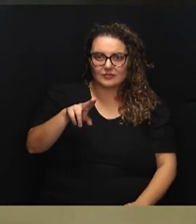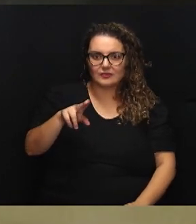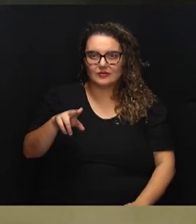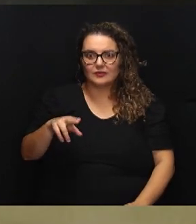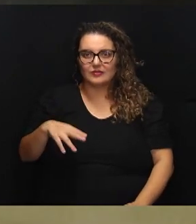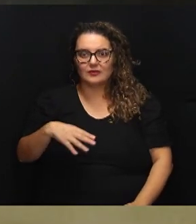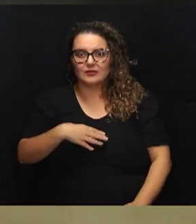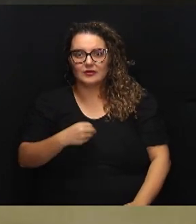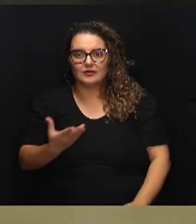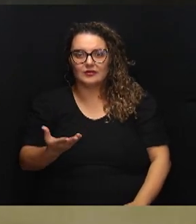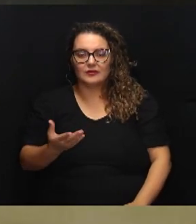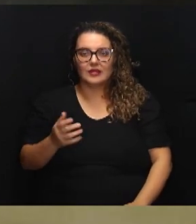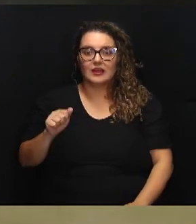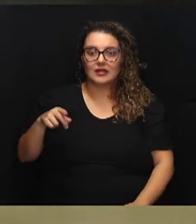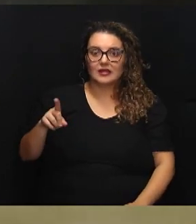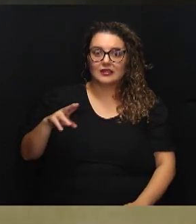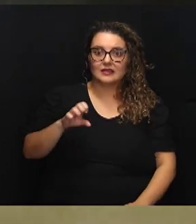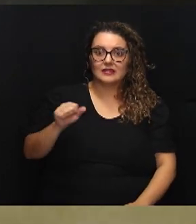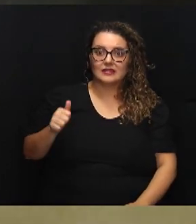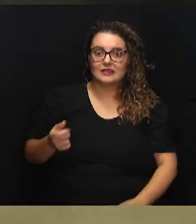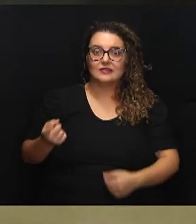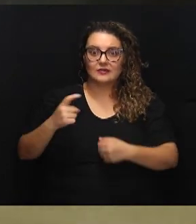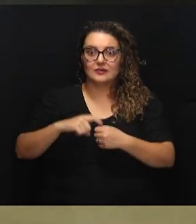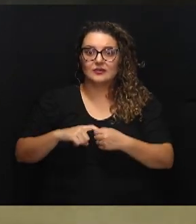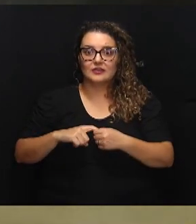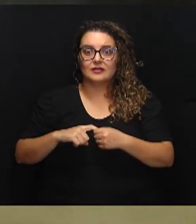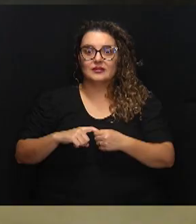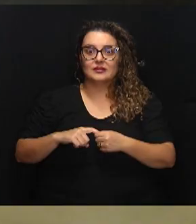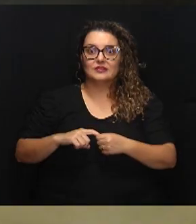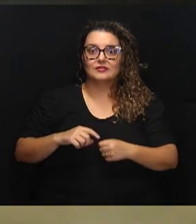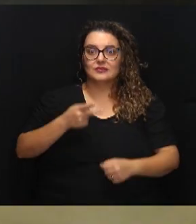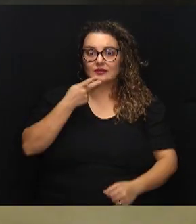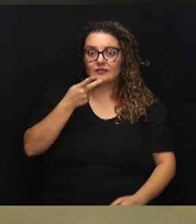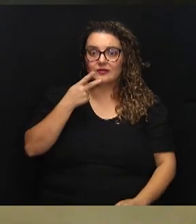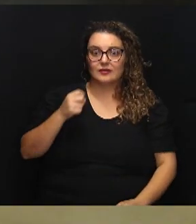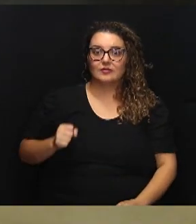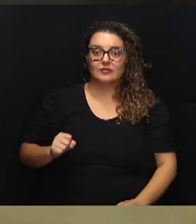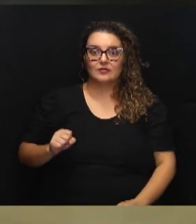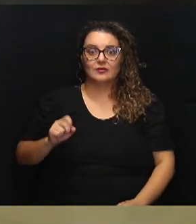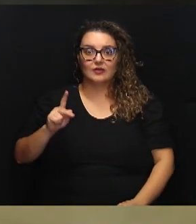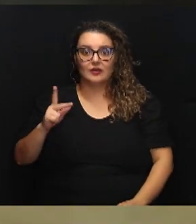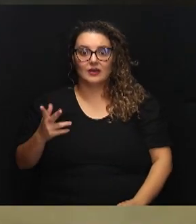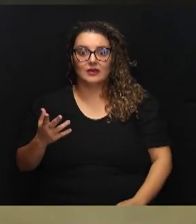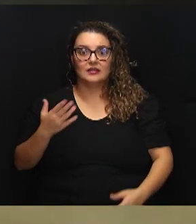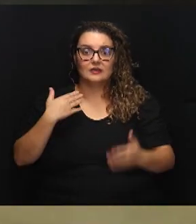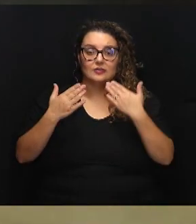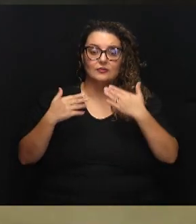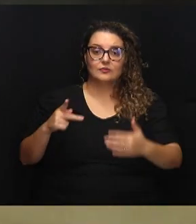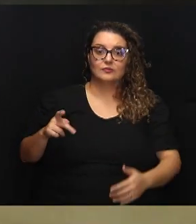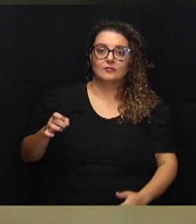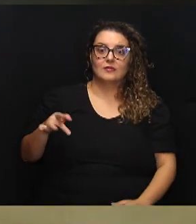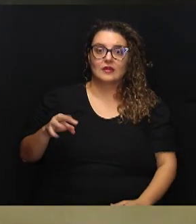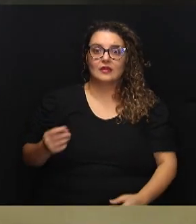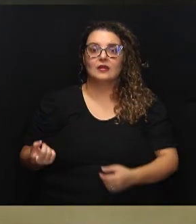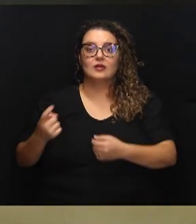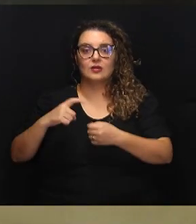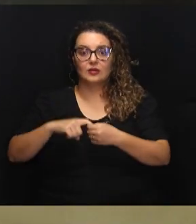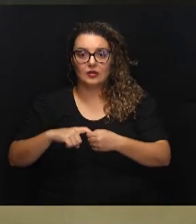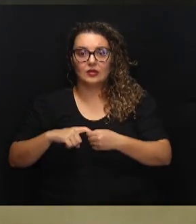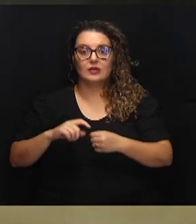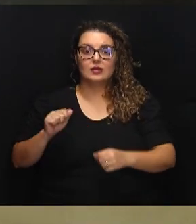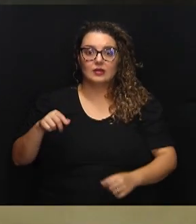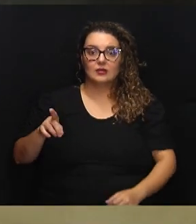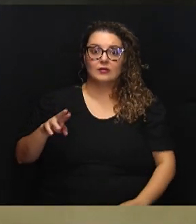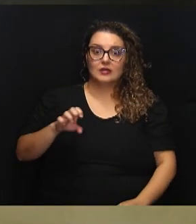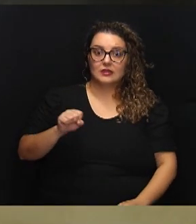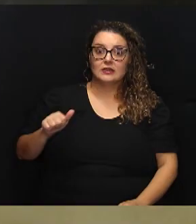com a gente? Será que já, produção? Só dá um ok para mim, senão a gente já começa a conversar com o Pedro e daqui a pouquinho a gente reconecta com a Andressa,